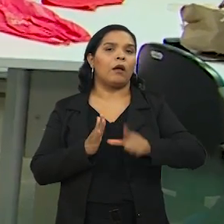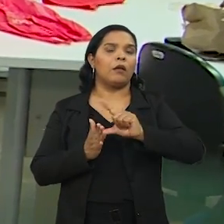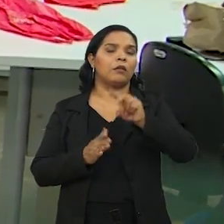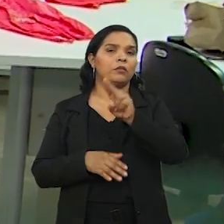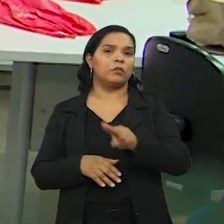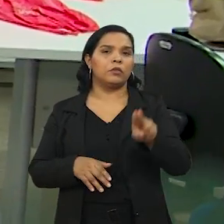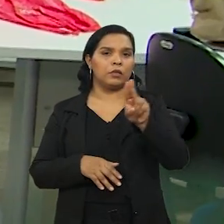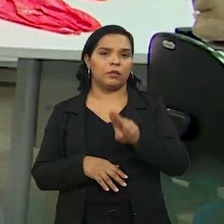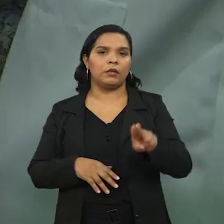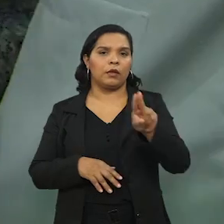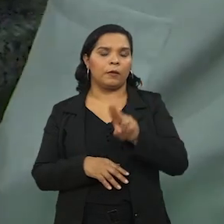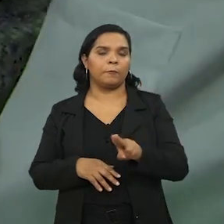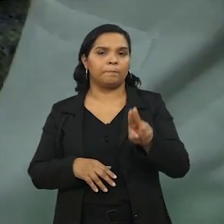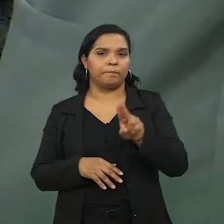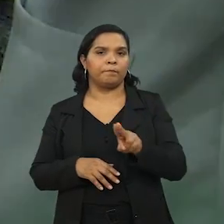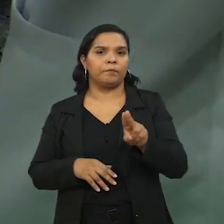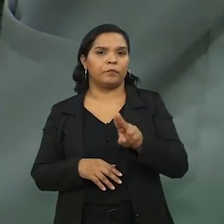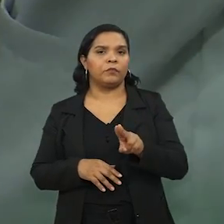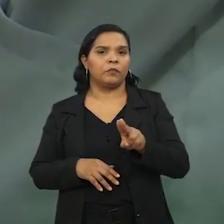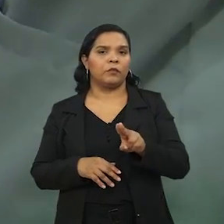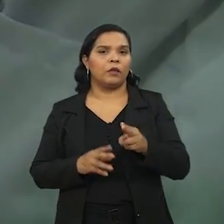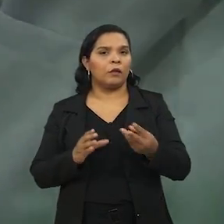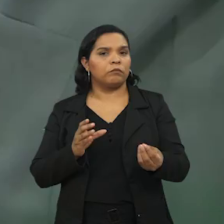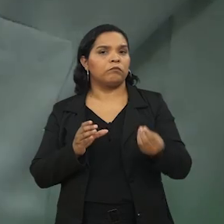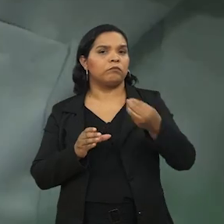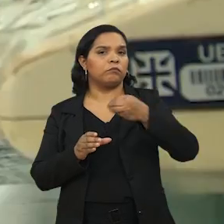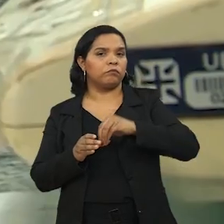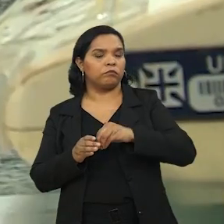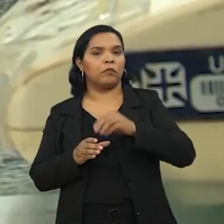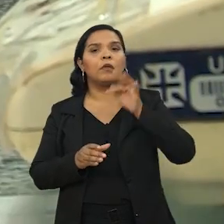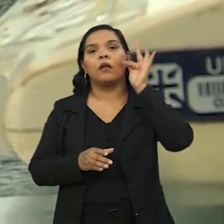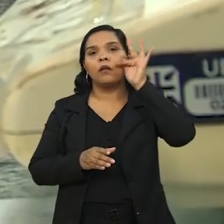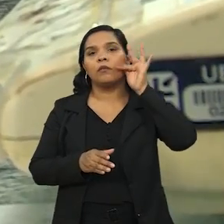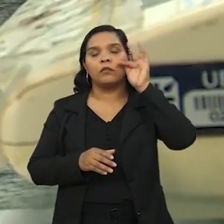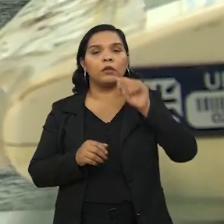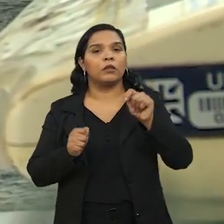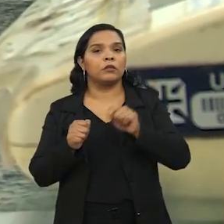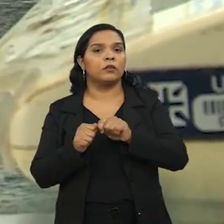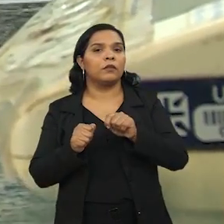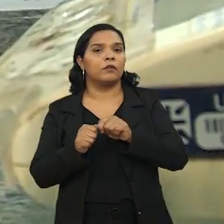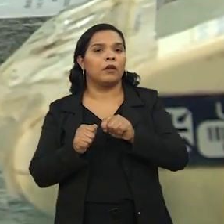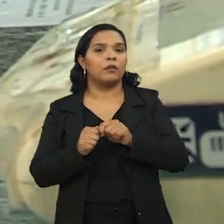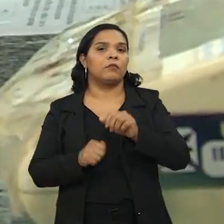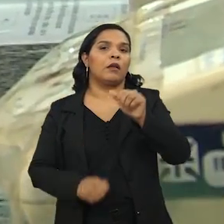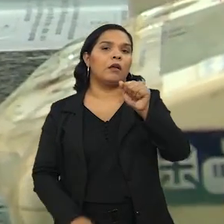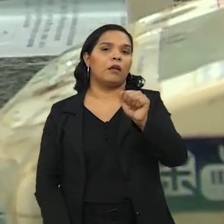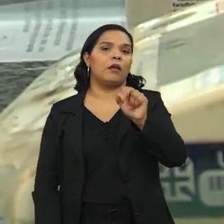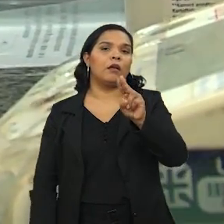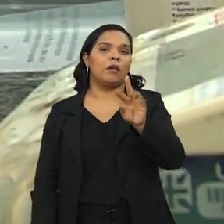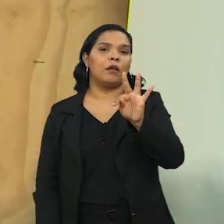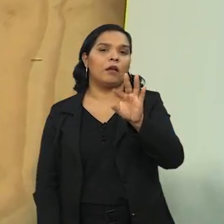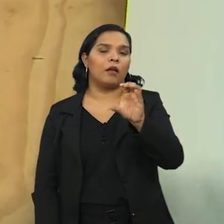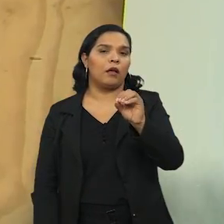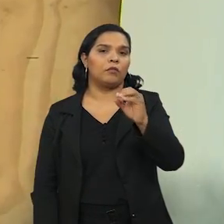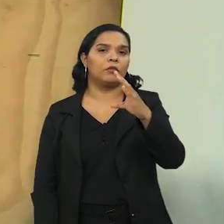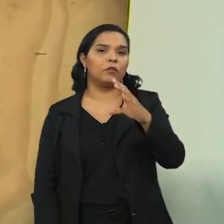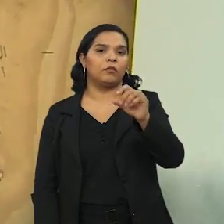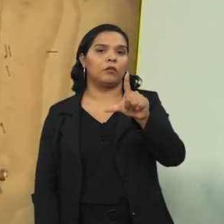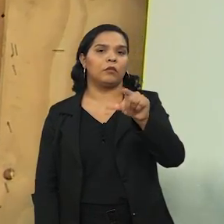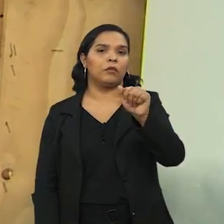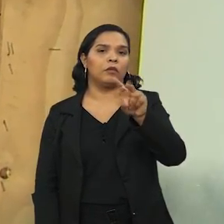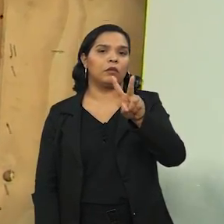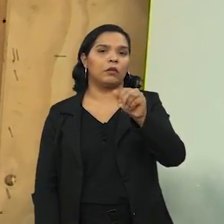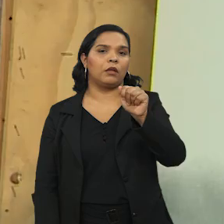gente, antes de utilizar esse adjunto, essa polpa, a gente faz uma autoclavagem dela, a gente faz